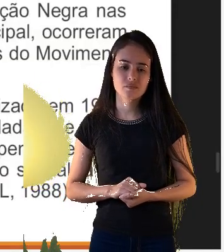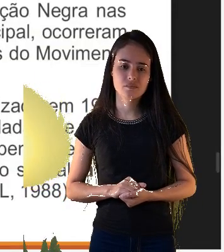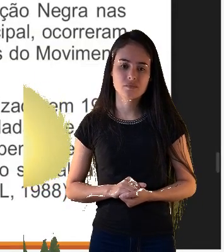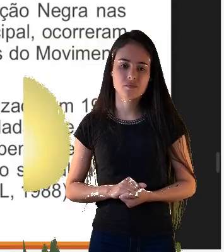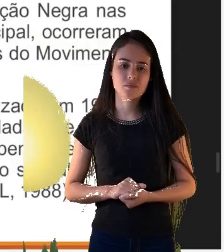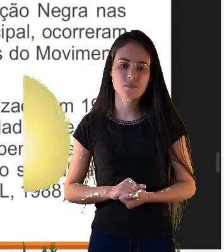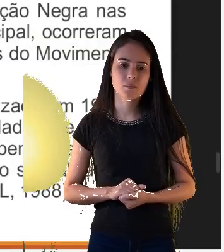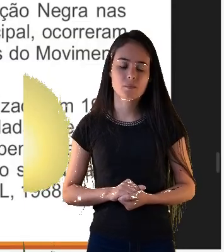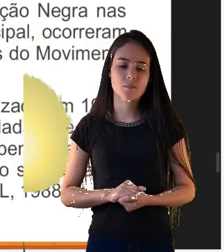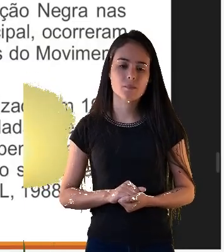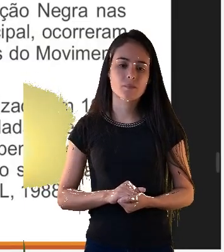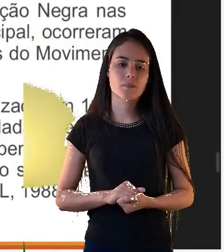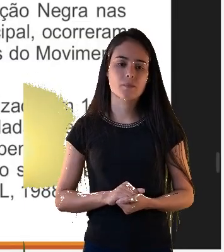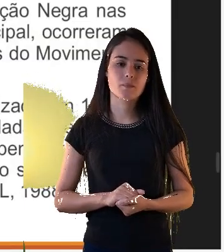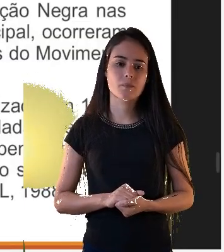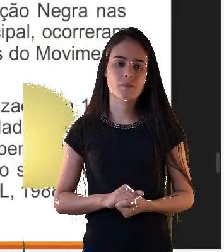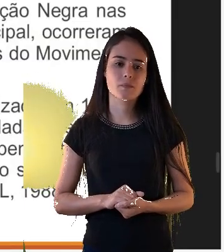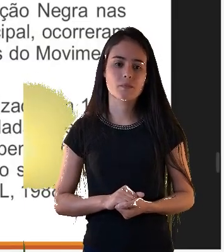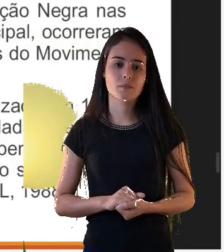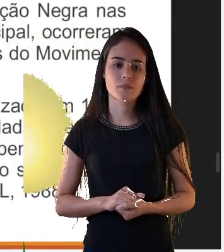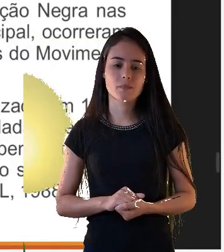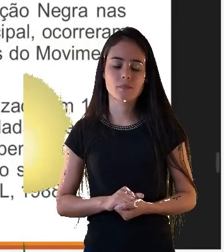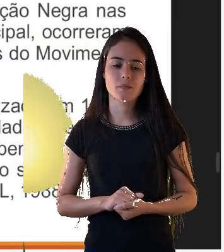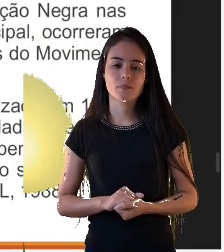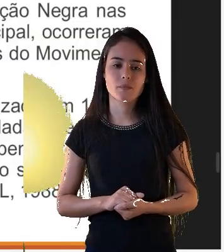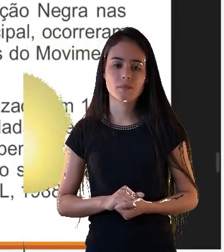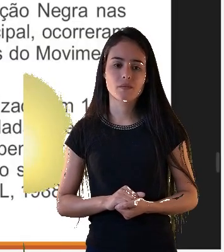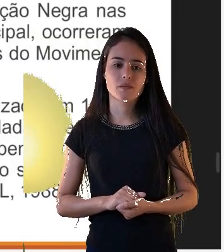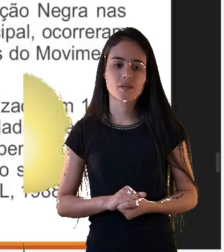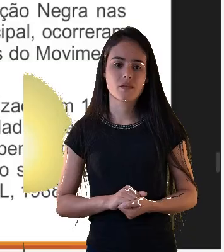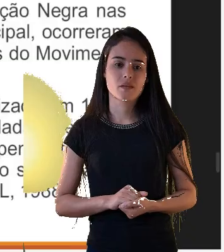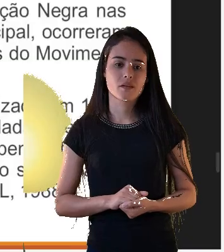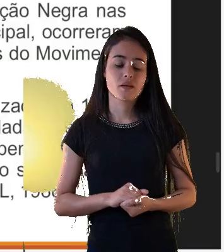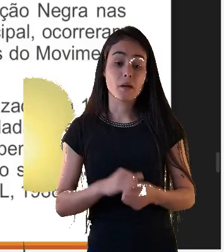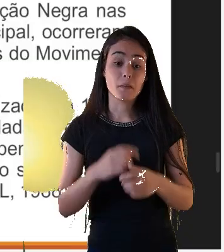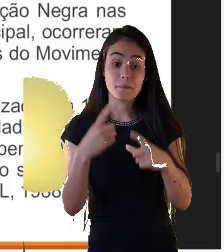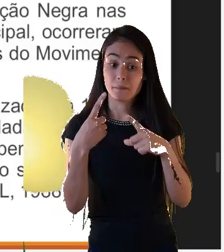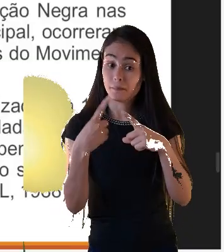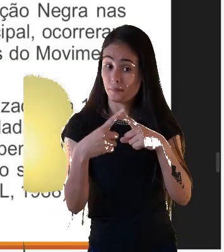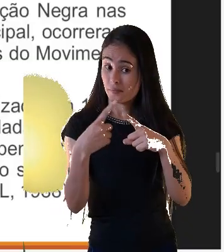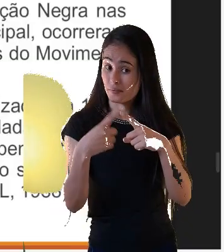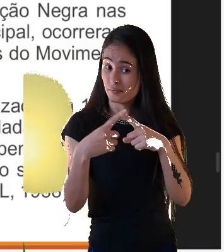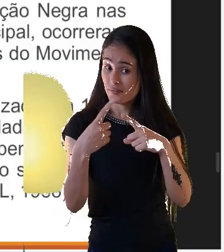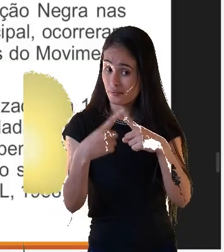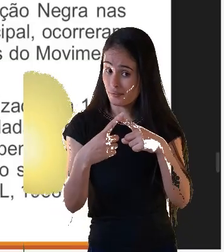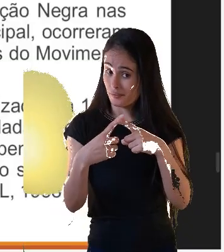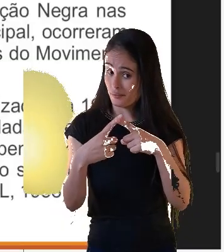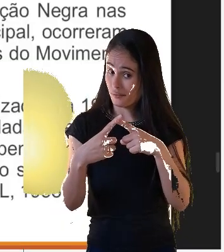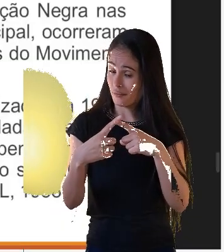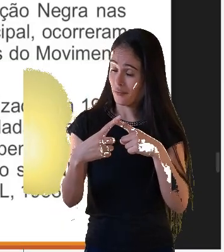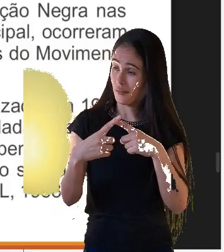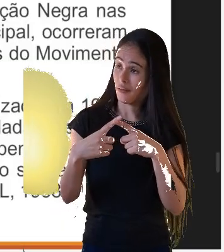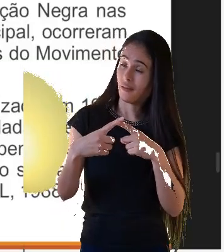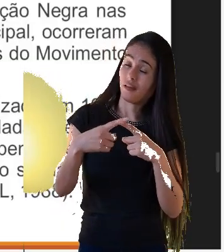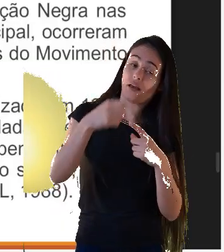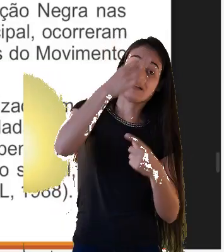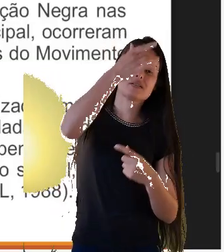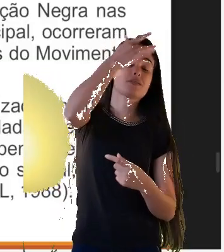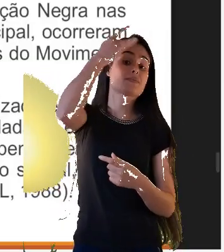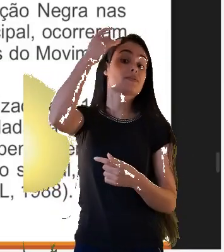tal, mas também tem a ver com o fato de, por exemplo, grande parte dessa população